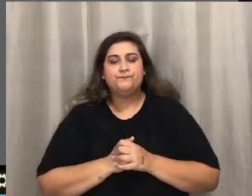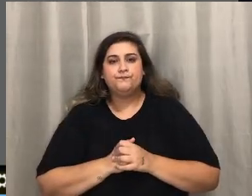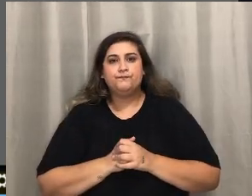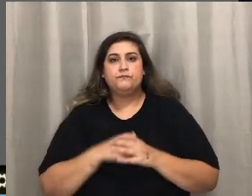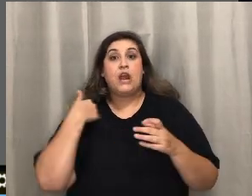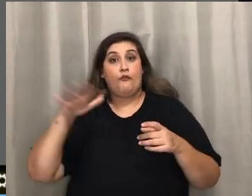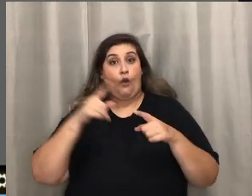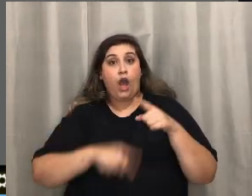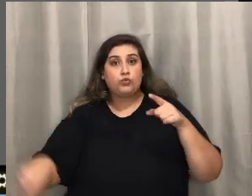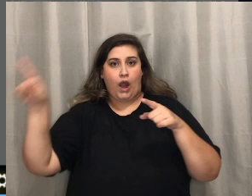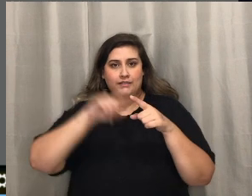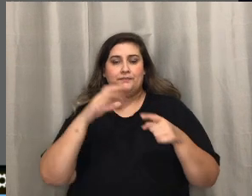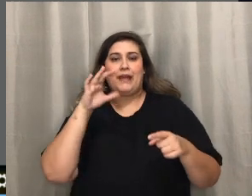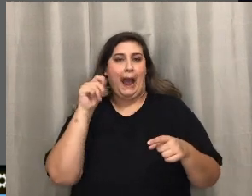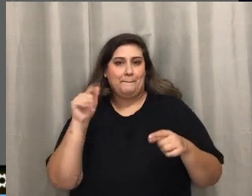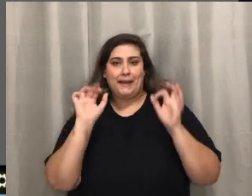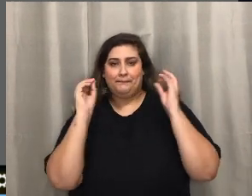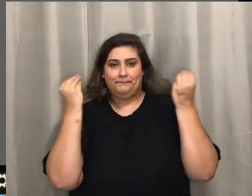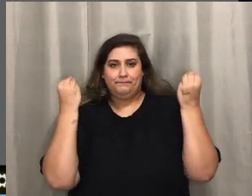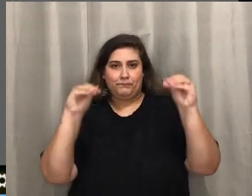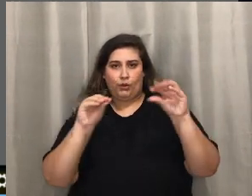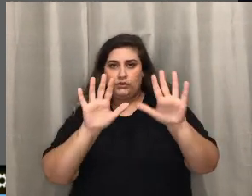Então, eu vou atualizar aqui a minha capa.